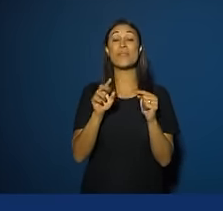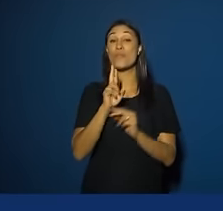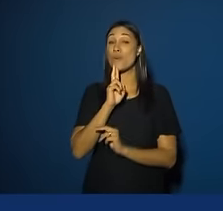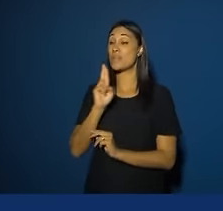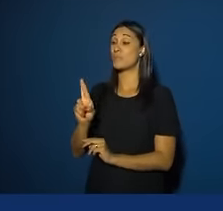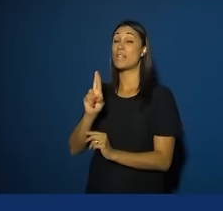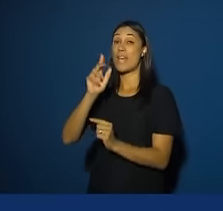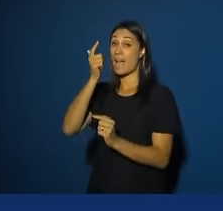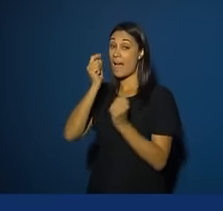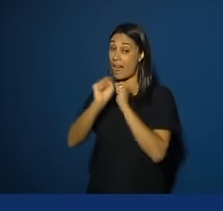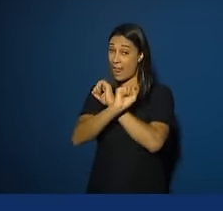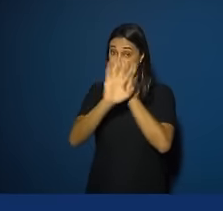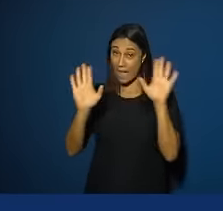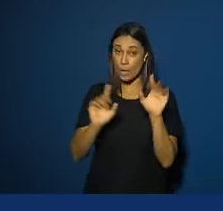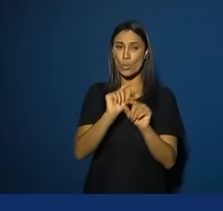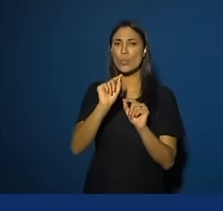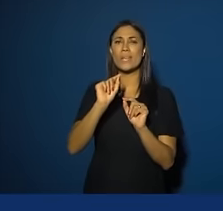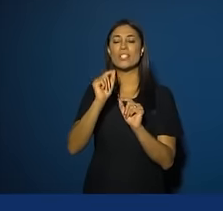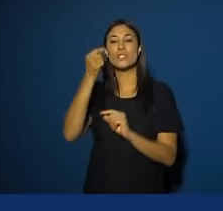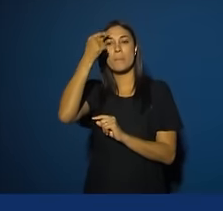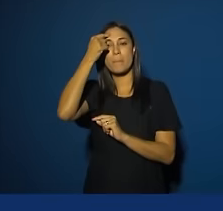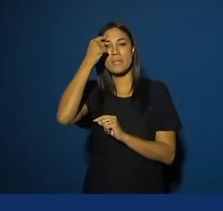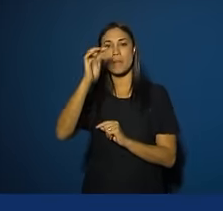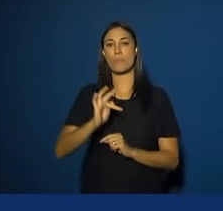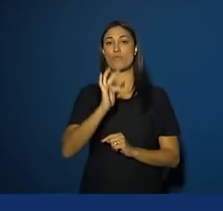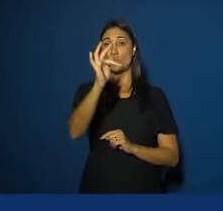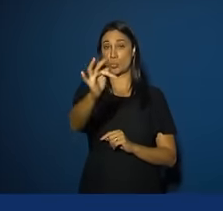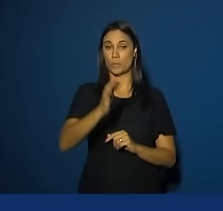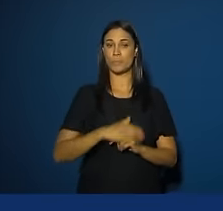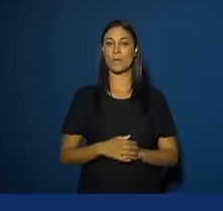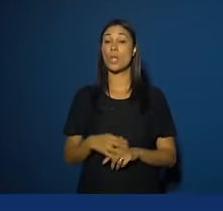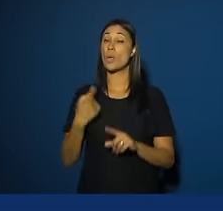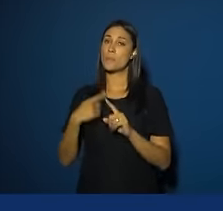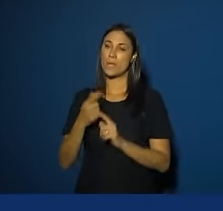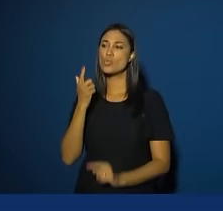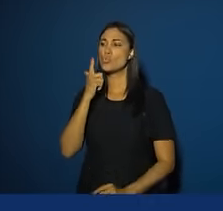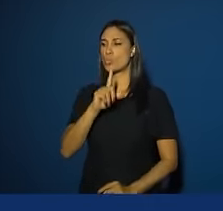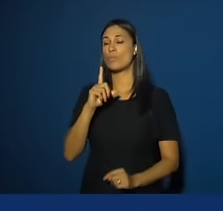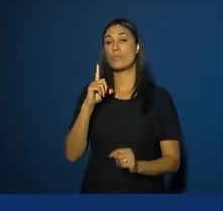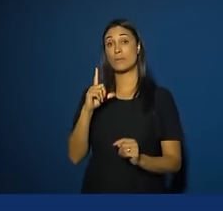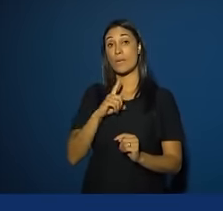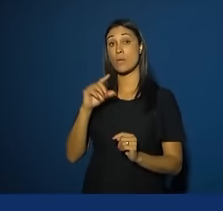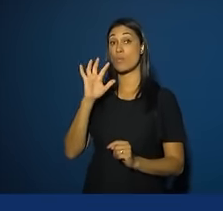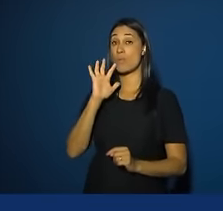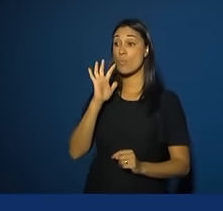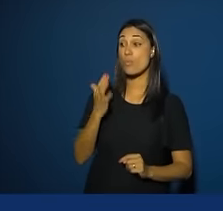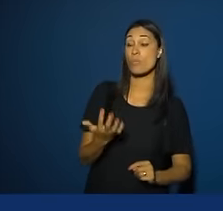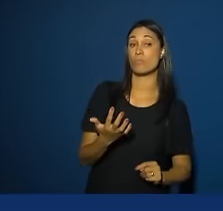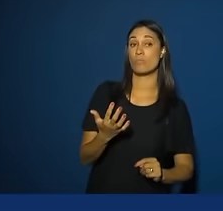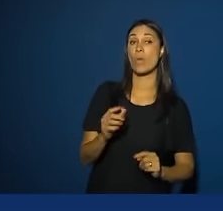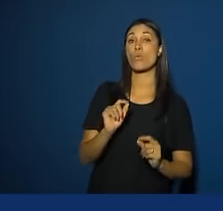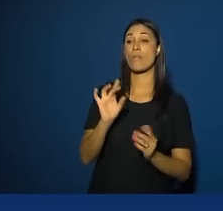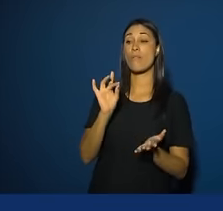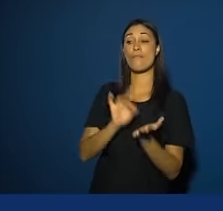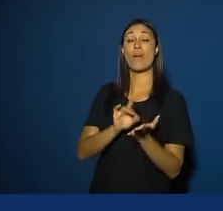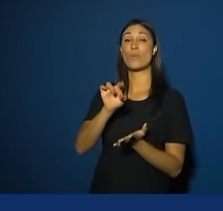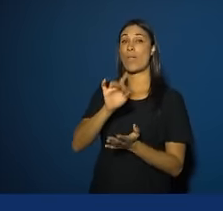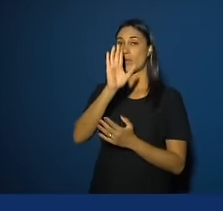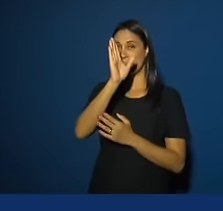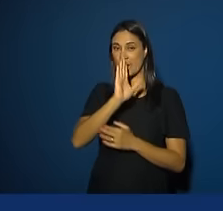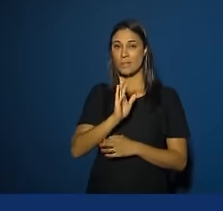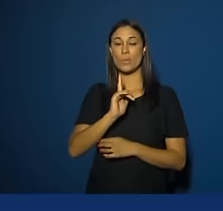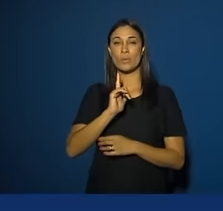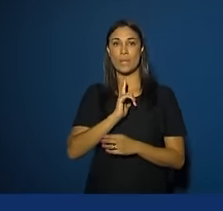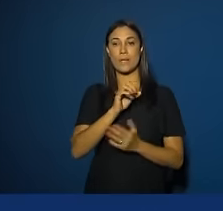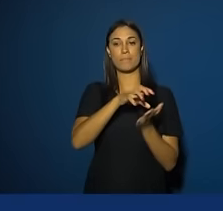responder objetivamente o que a gente projeta porque de novo Tem os fatos e o fato é o Brasil tem